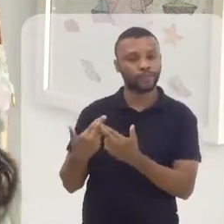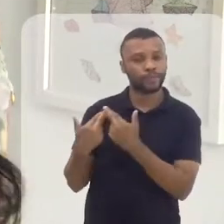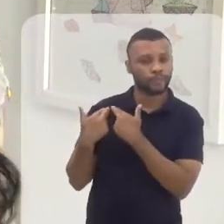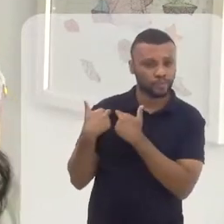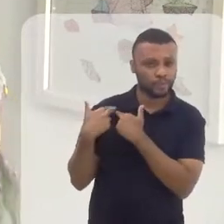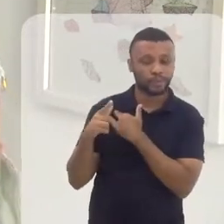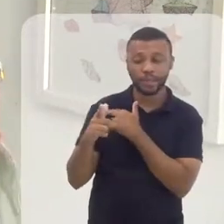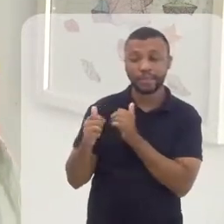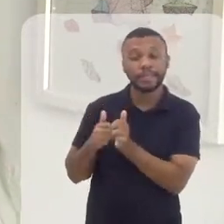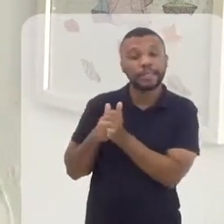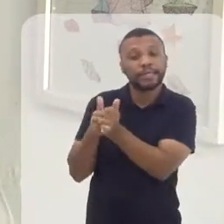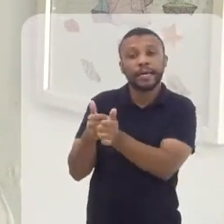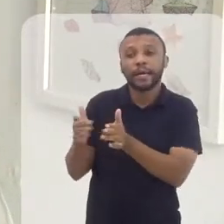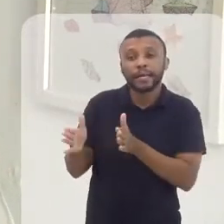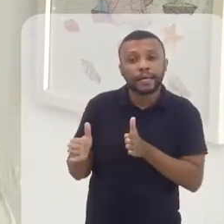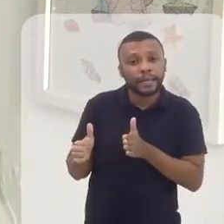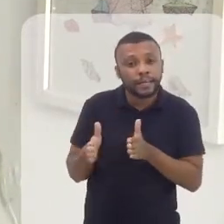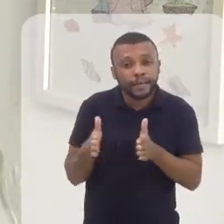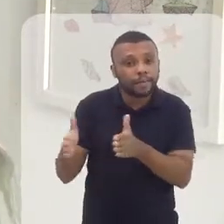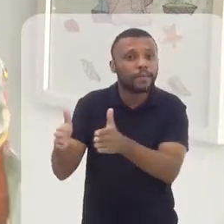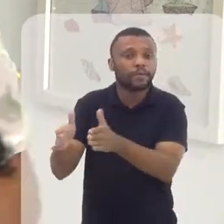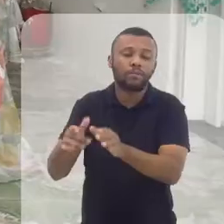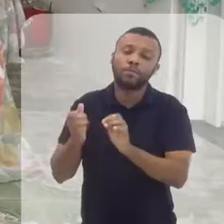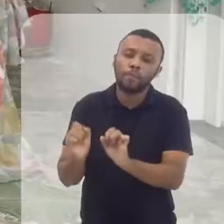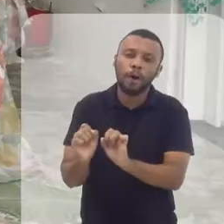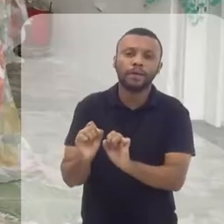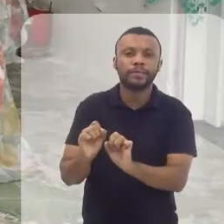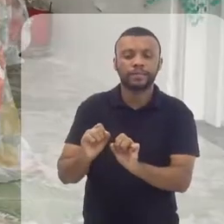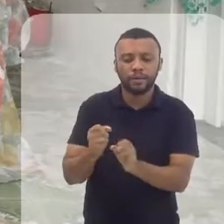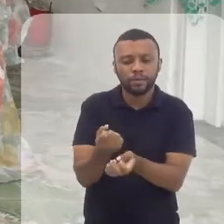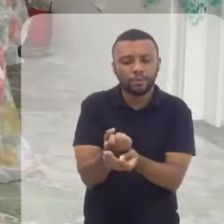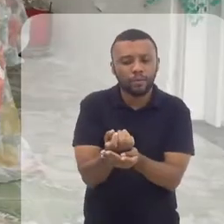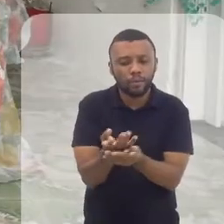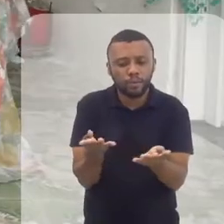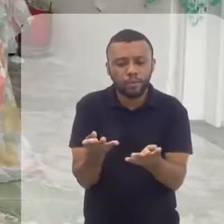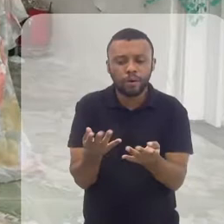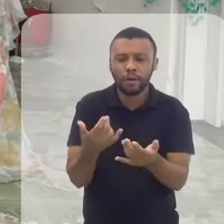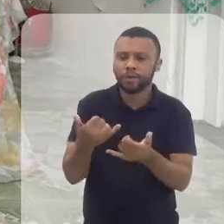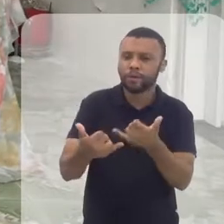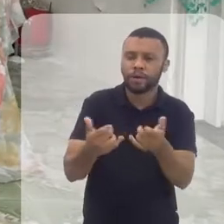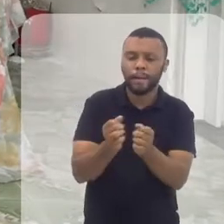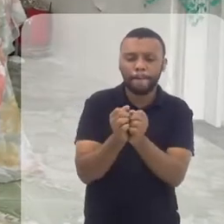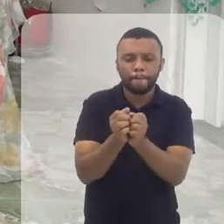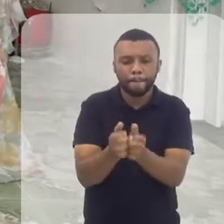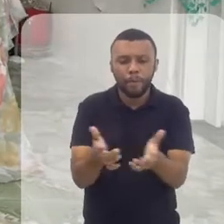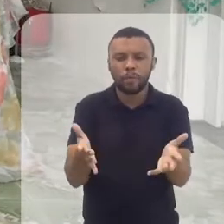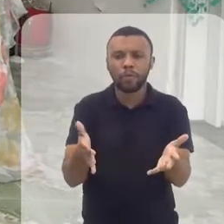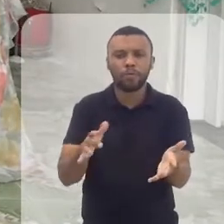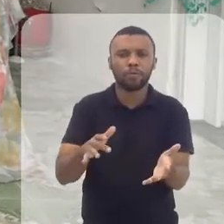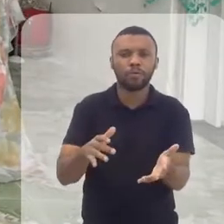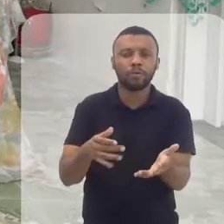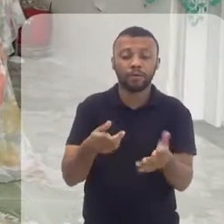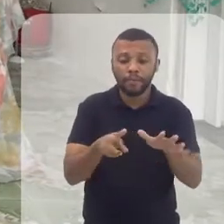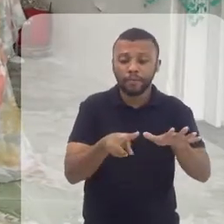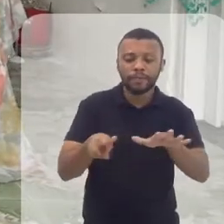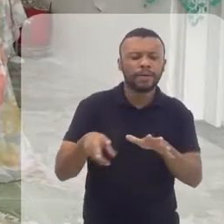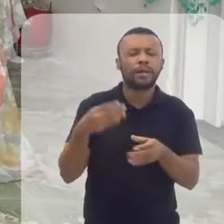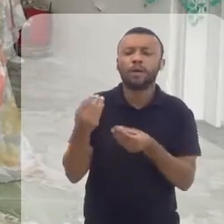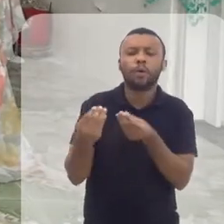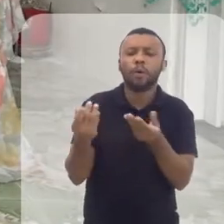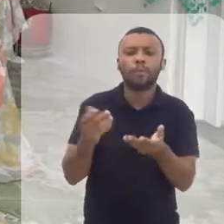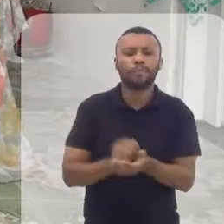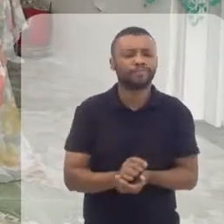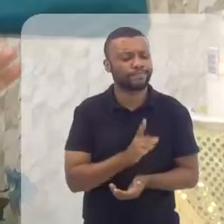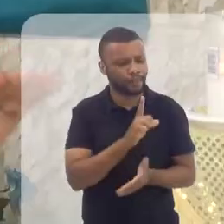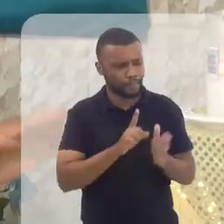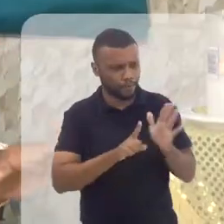a responsabilidade de ir por aquele caminho. Né? Então, Perfeito. você pode jogar para você por causa disso. Como é que vai ser minha semana?